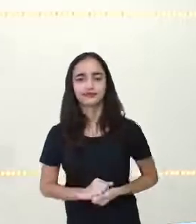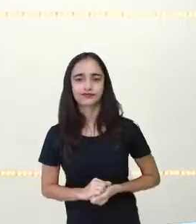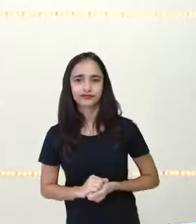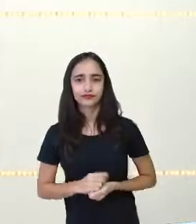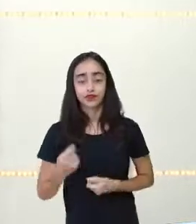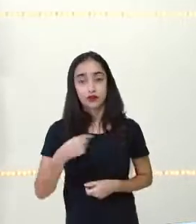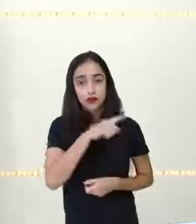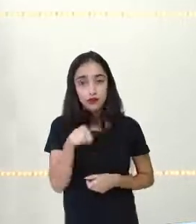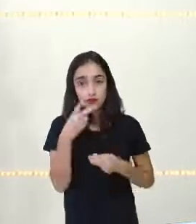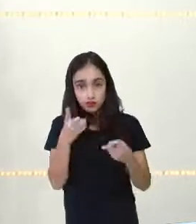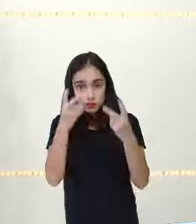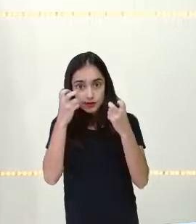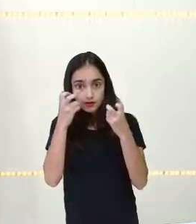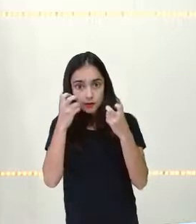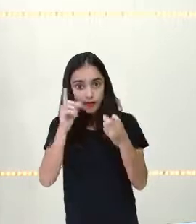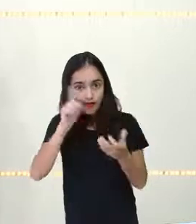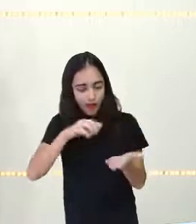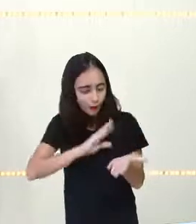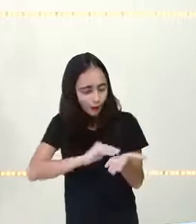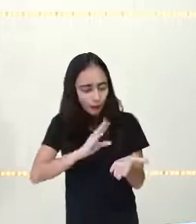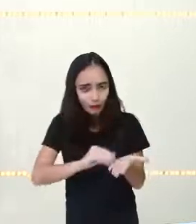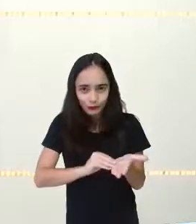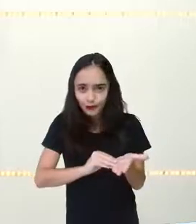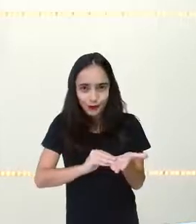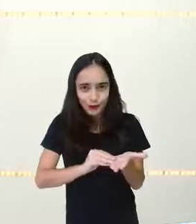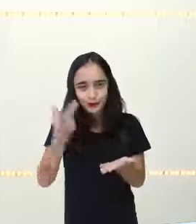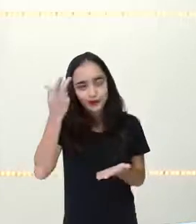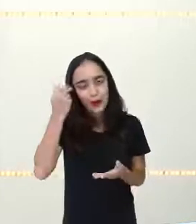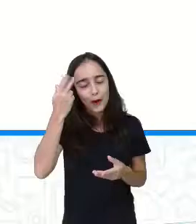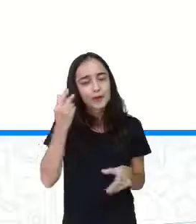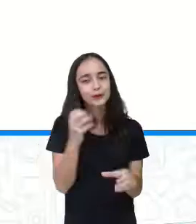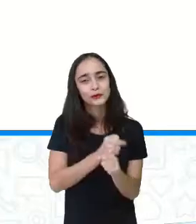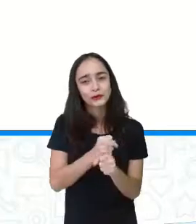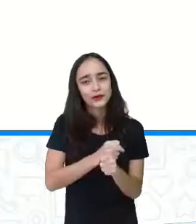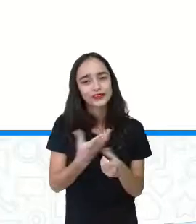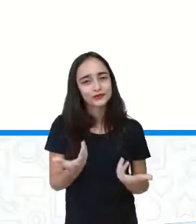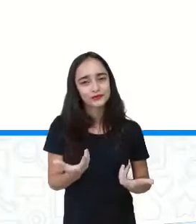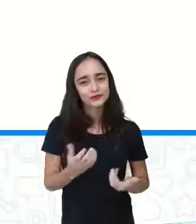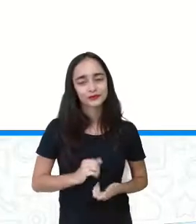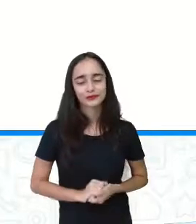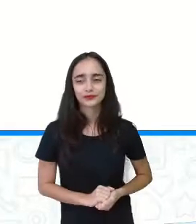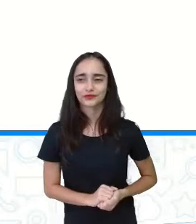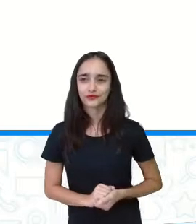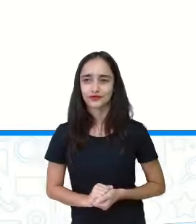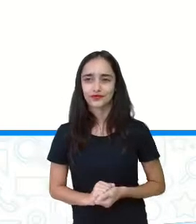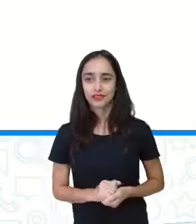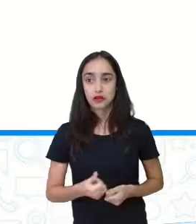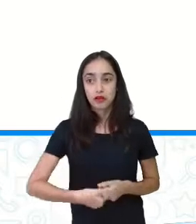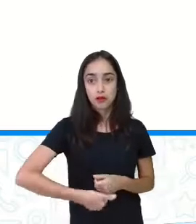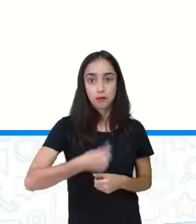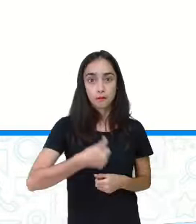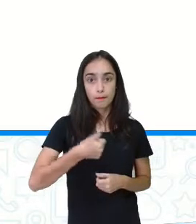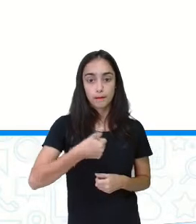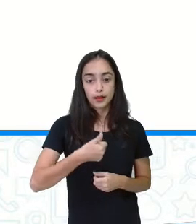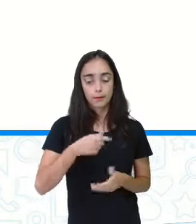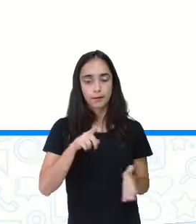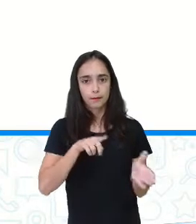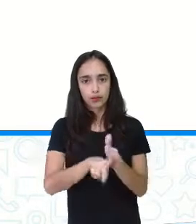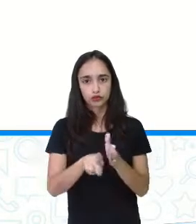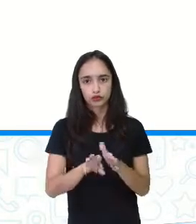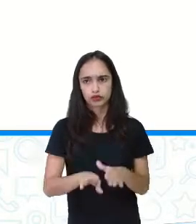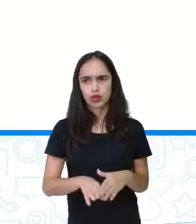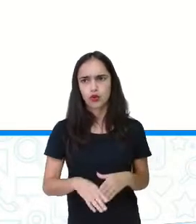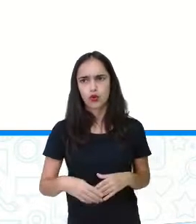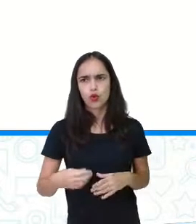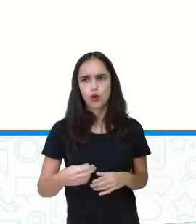de letra Vamos agora para as perguntas primeira perguntinha sobre esse texto o assunto principal da fábula